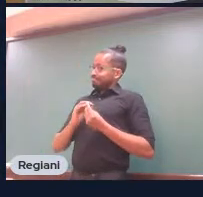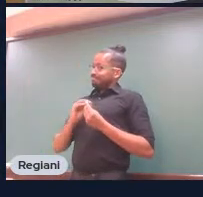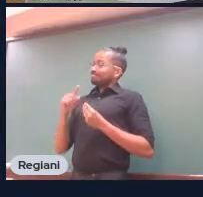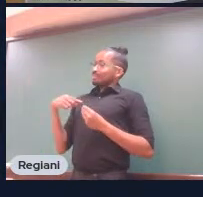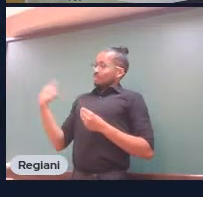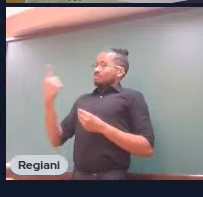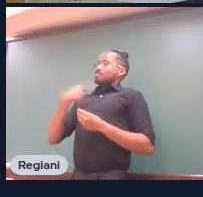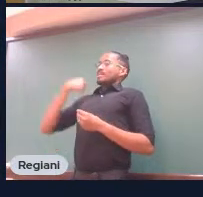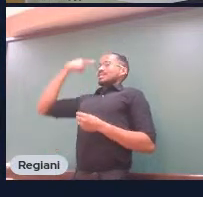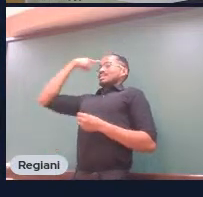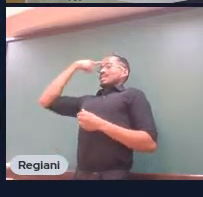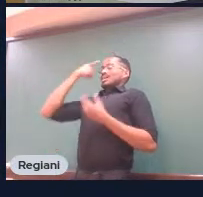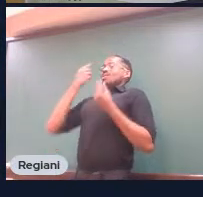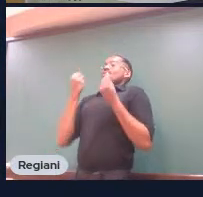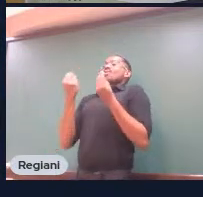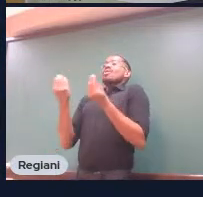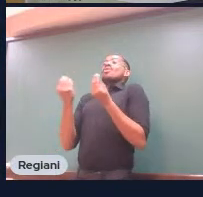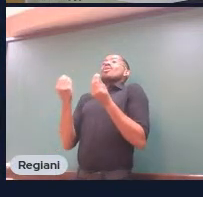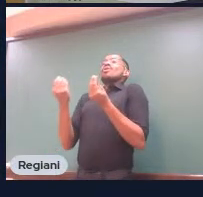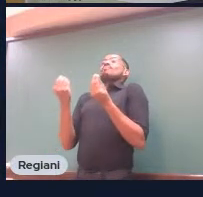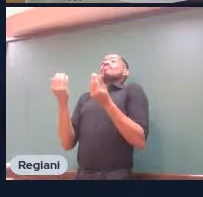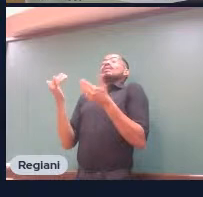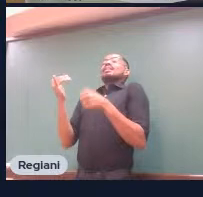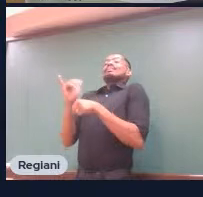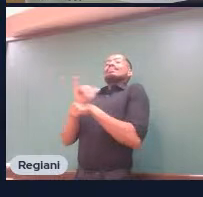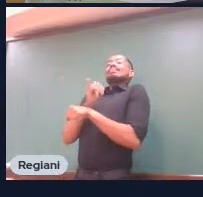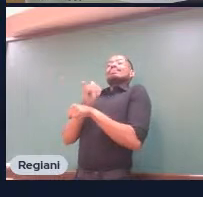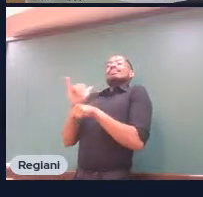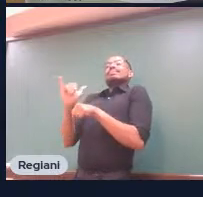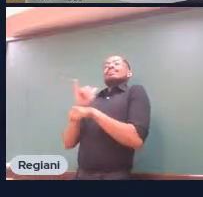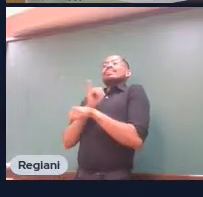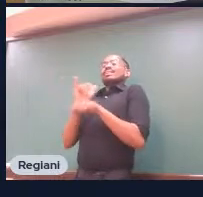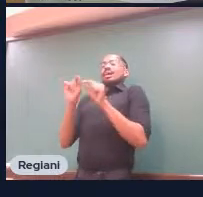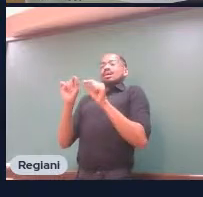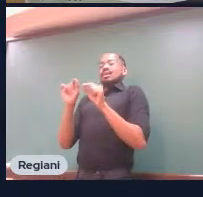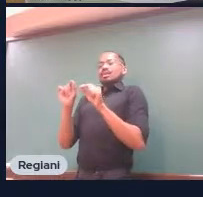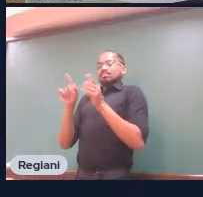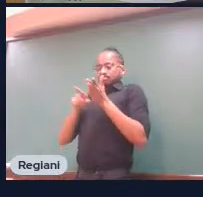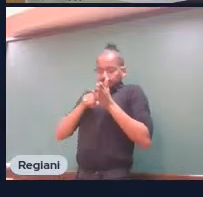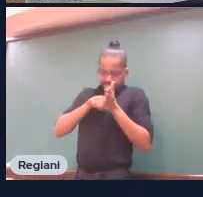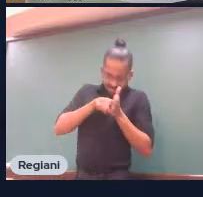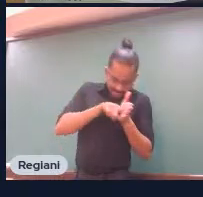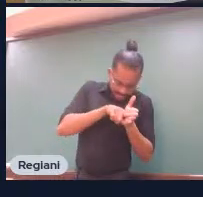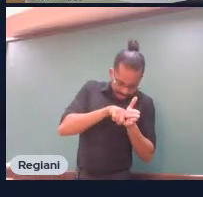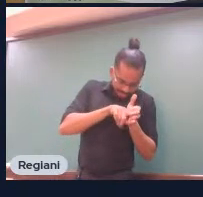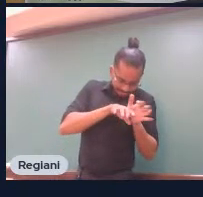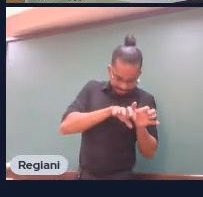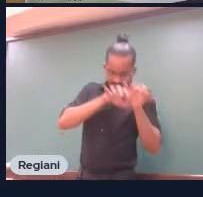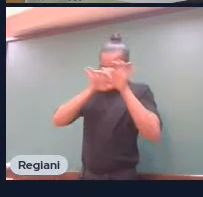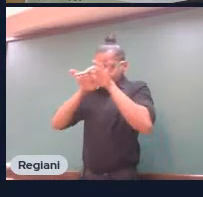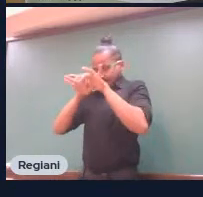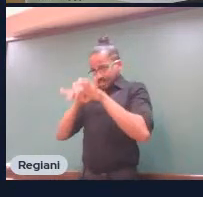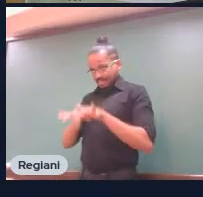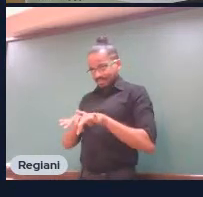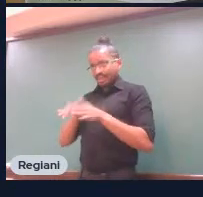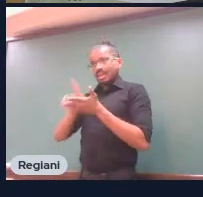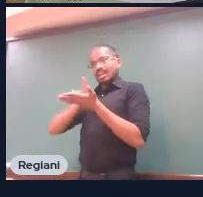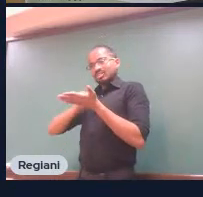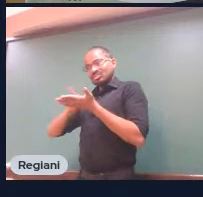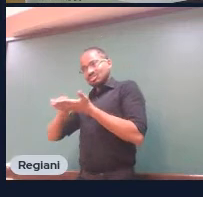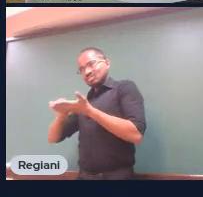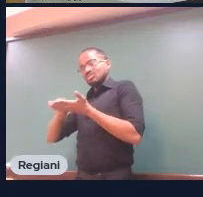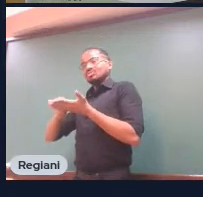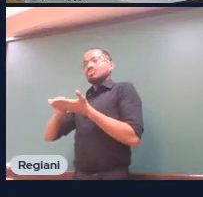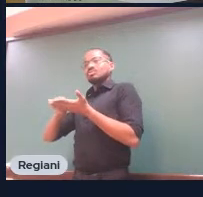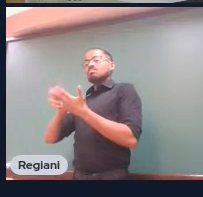que temos que ter o foco em pesquisar e escrever pelo menos